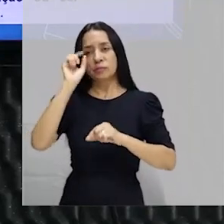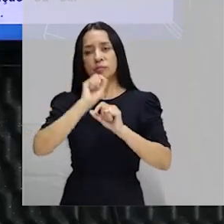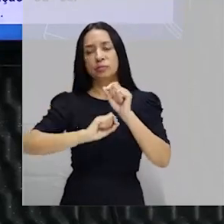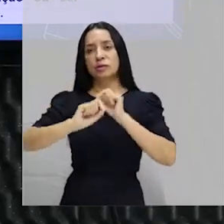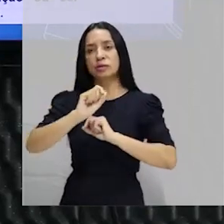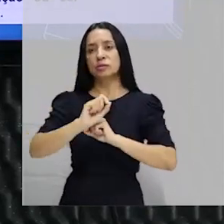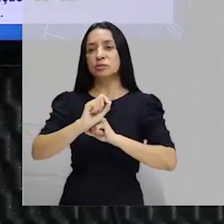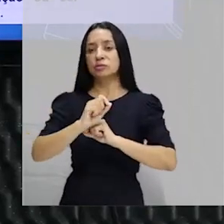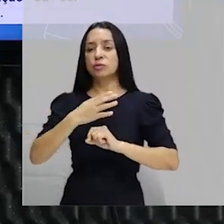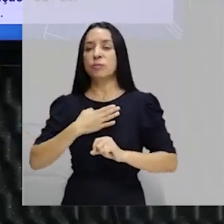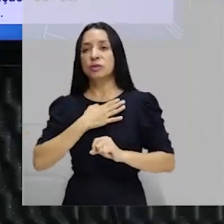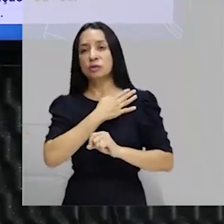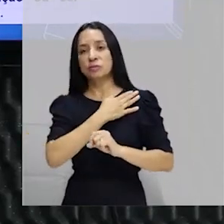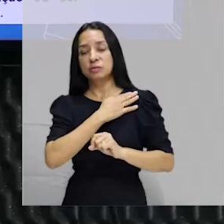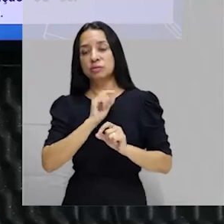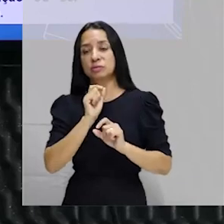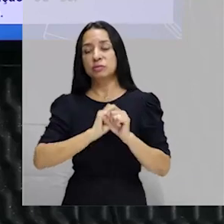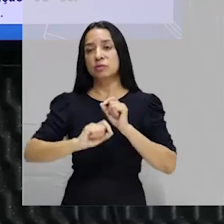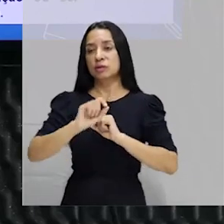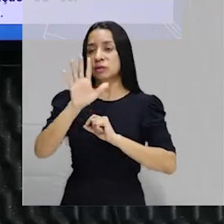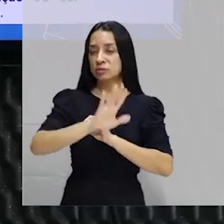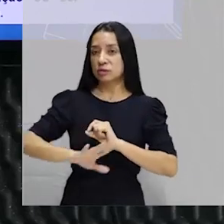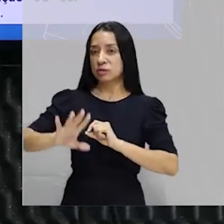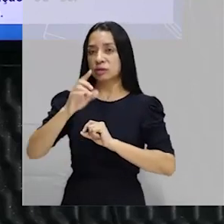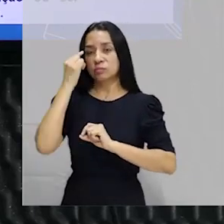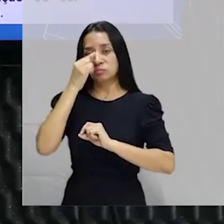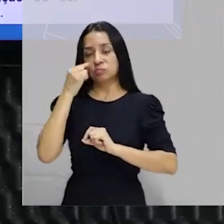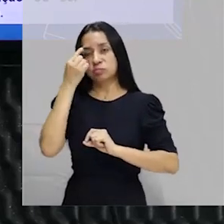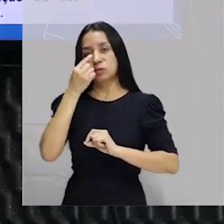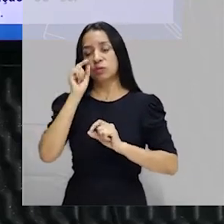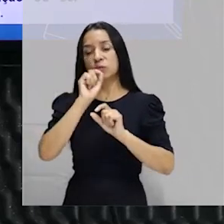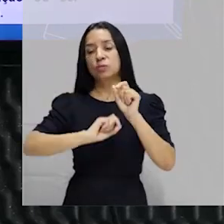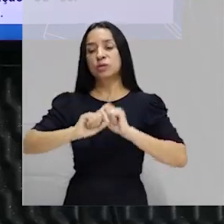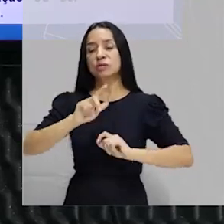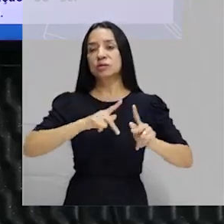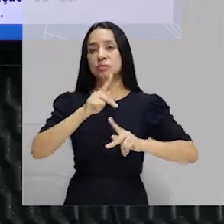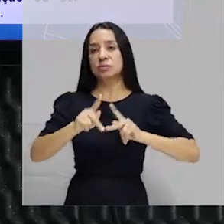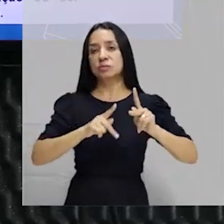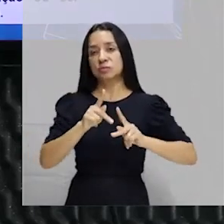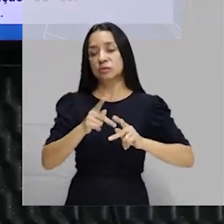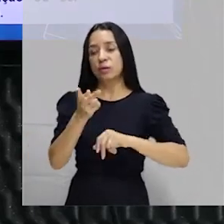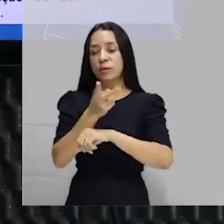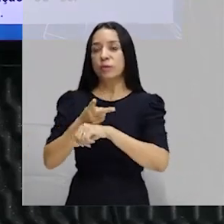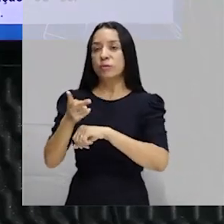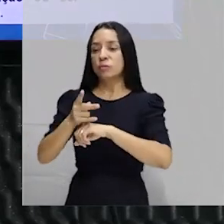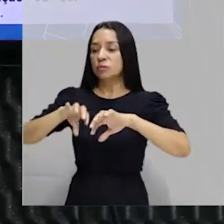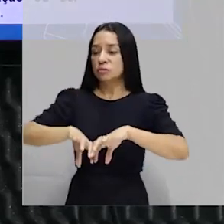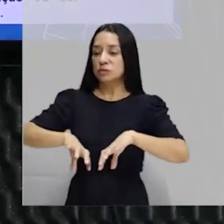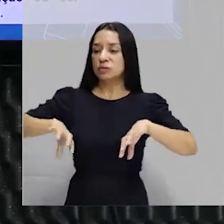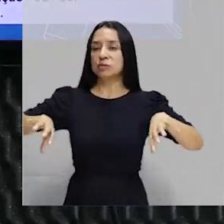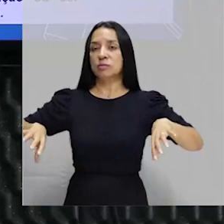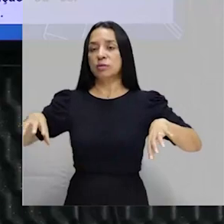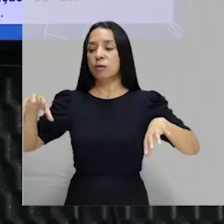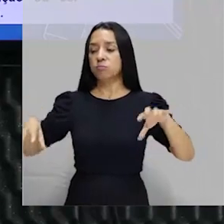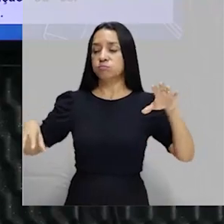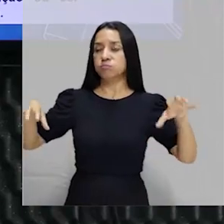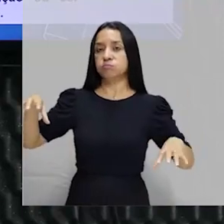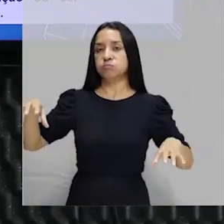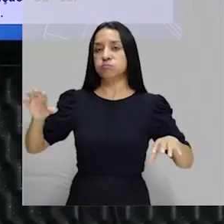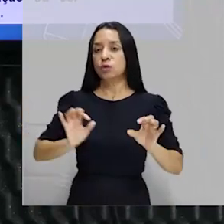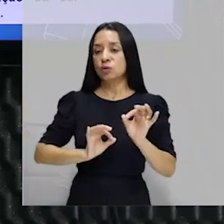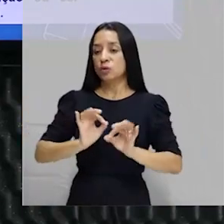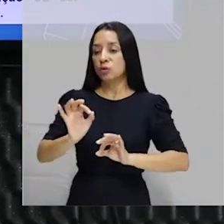minha nacionalidade. Questão importante, um Estado, galera, tá? Ele pode ter apenas uma única nação ou ele pode ser multivariado, tá?